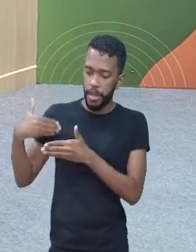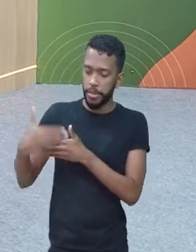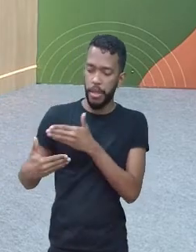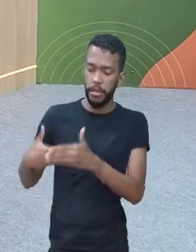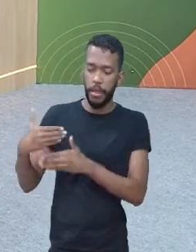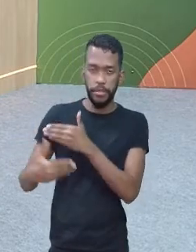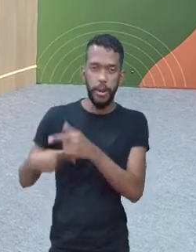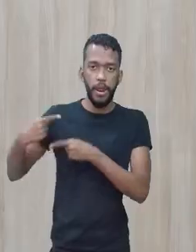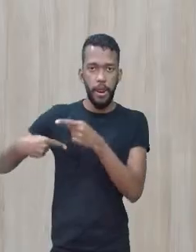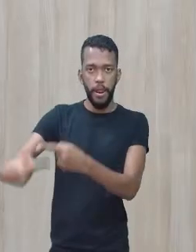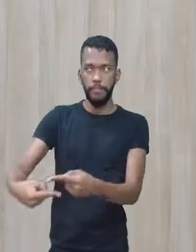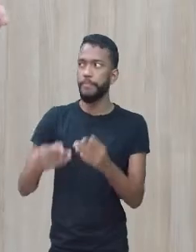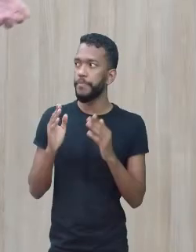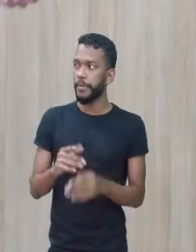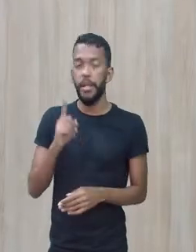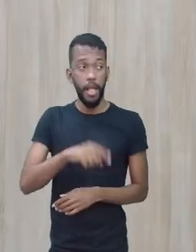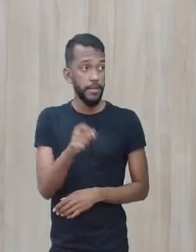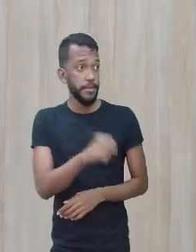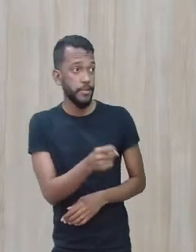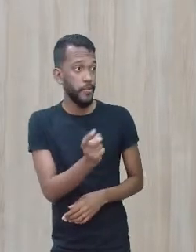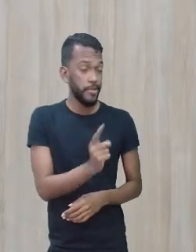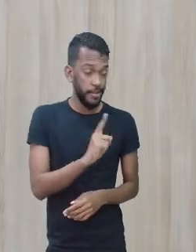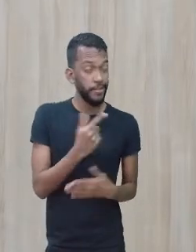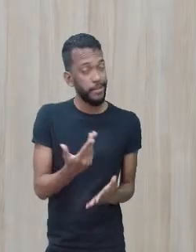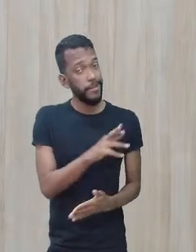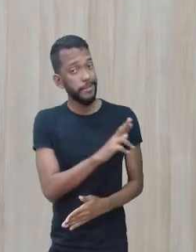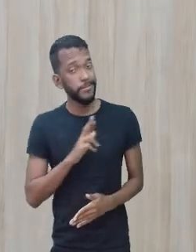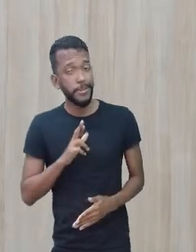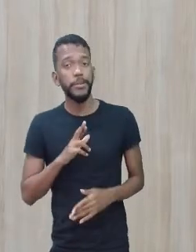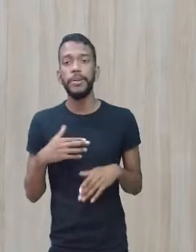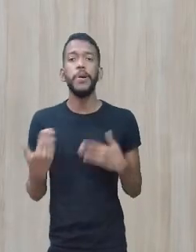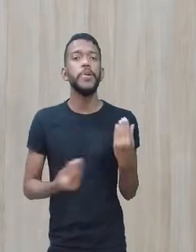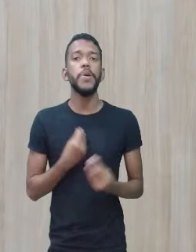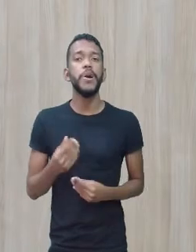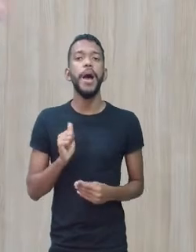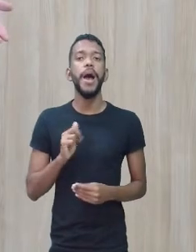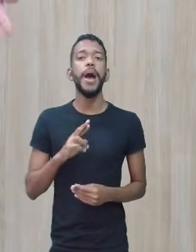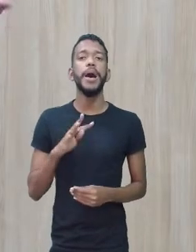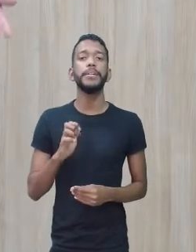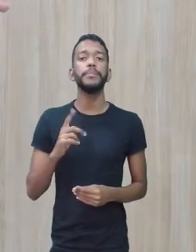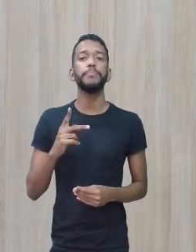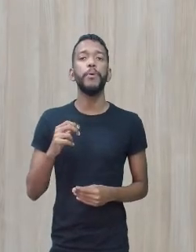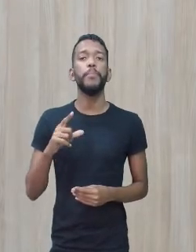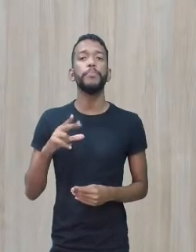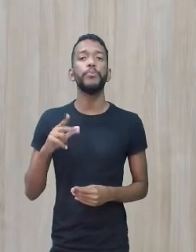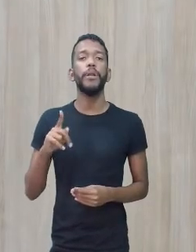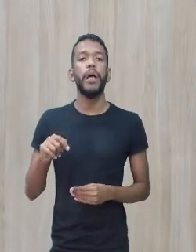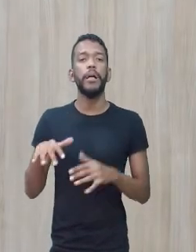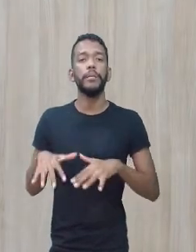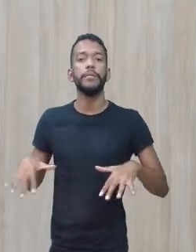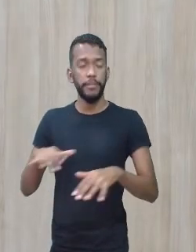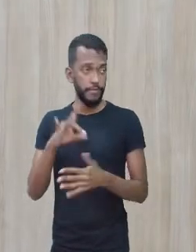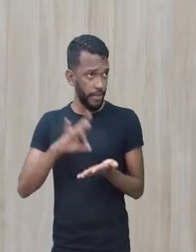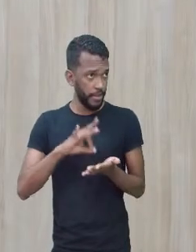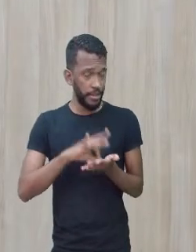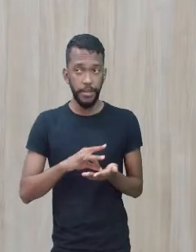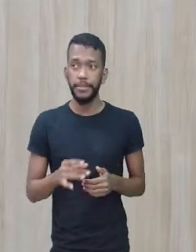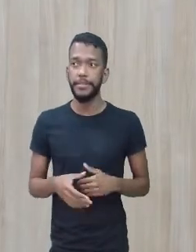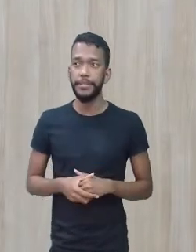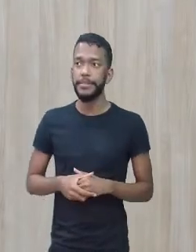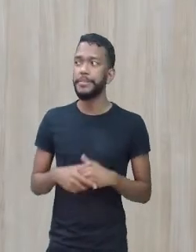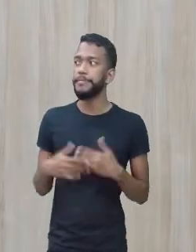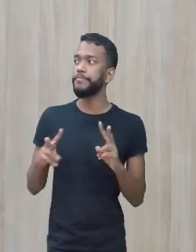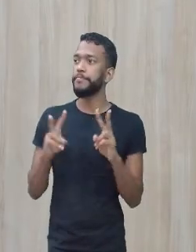em geração. Não é, professor? Então, a arte popular, ela é muito importante, não é verdade? Verdade. E dentro